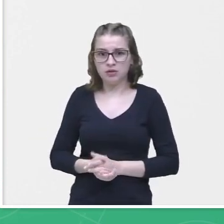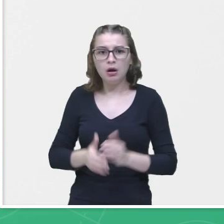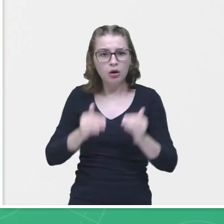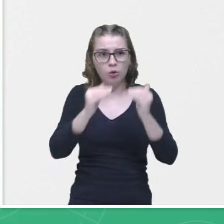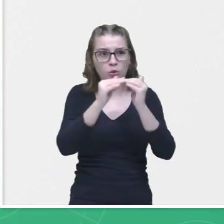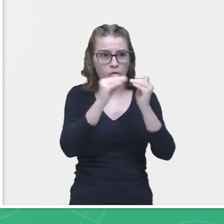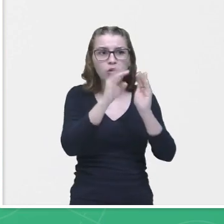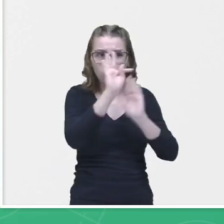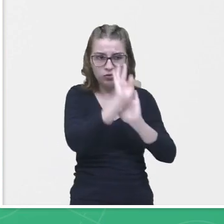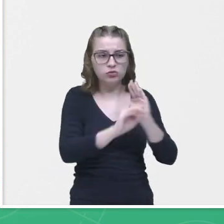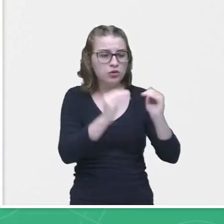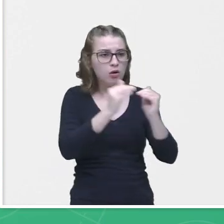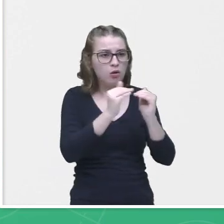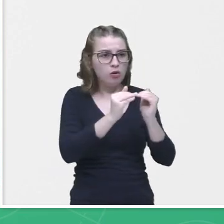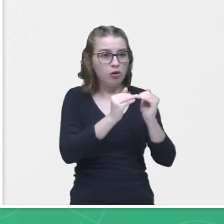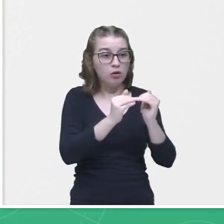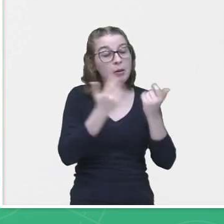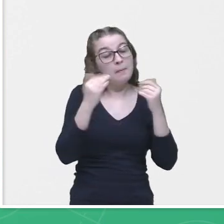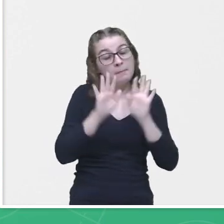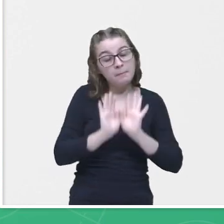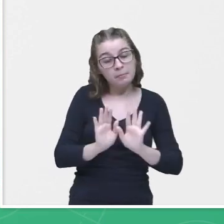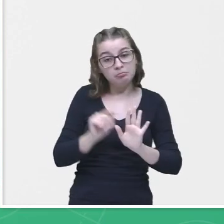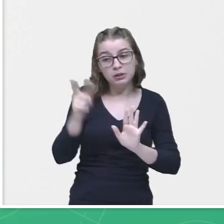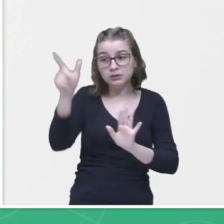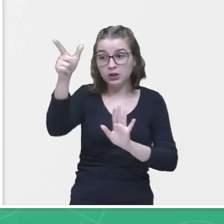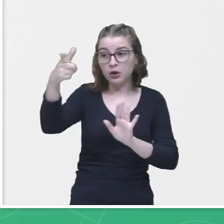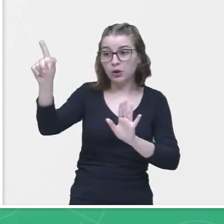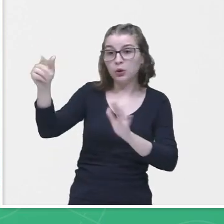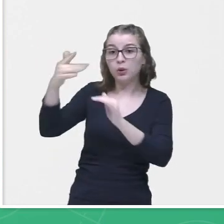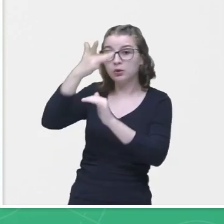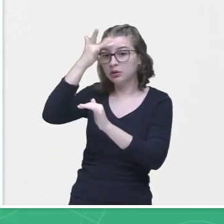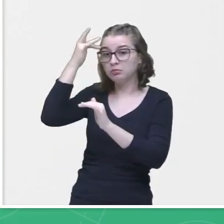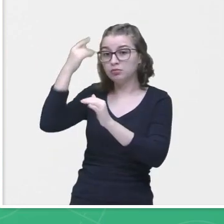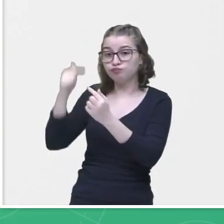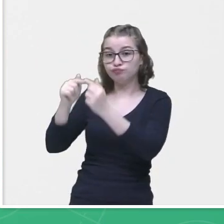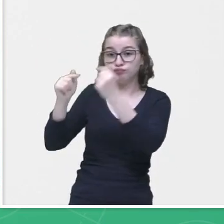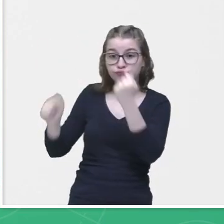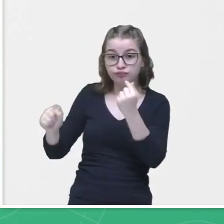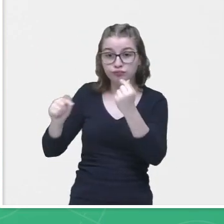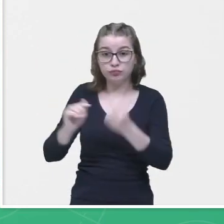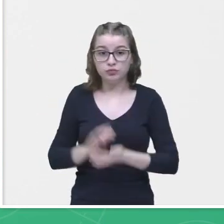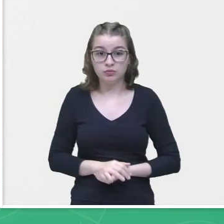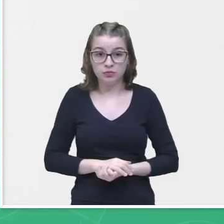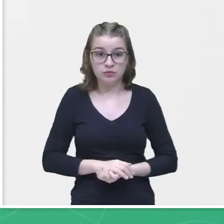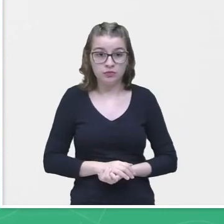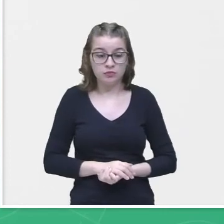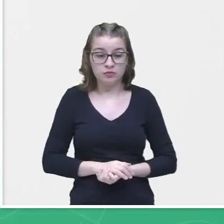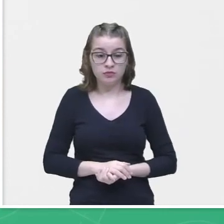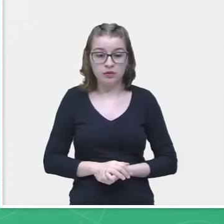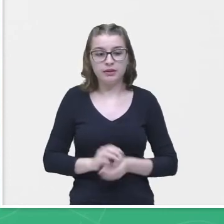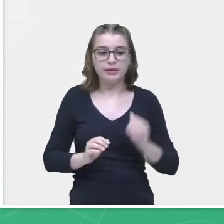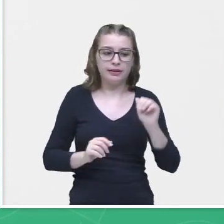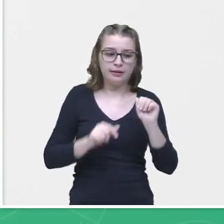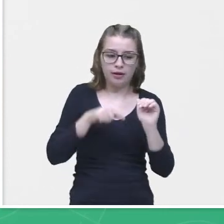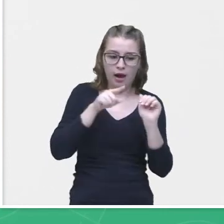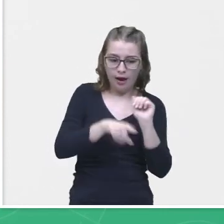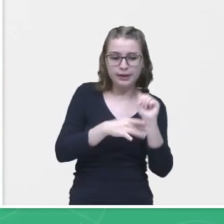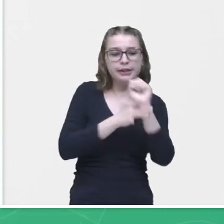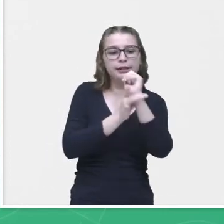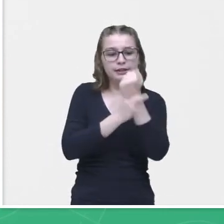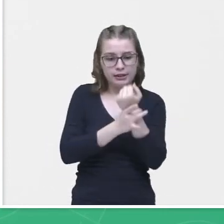ver. Né? Aqui nós não estamos defendendo, aqui o correto é o A ou é o B. Não, não é isso. Nós